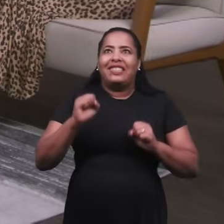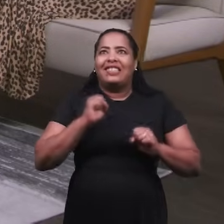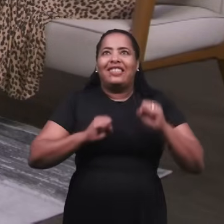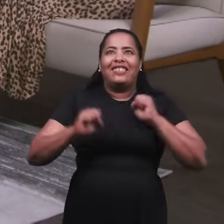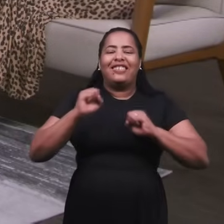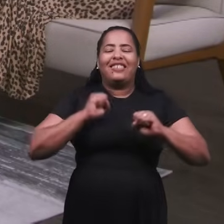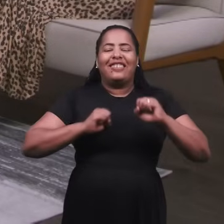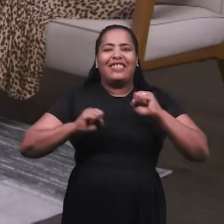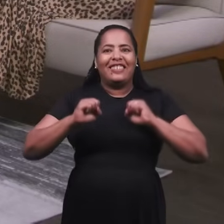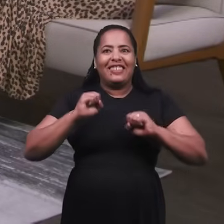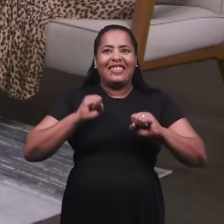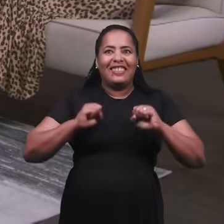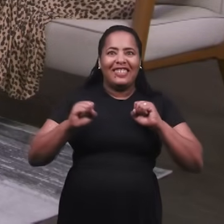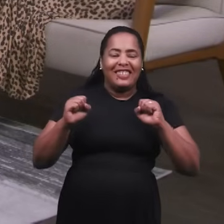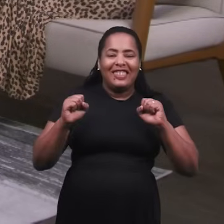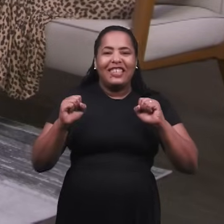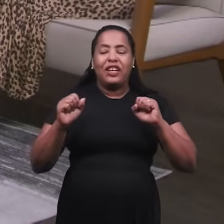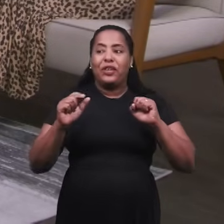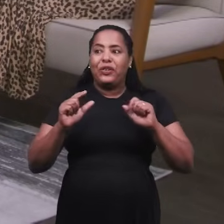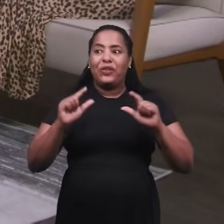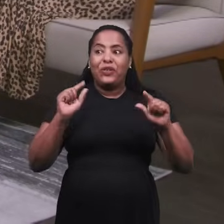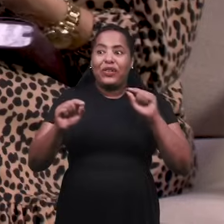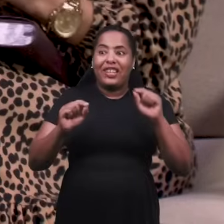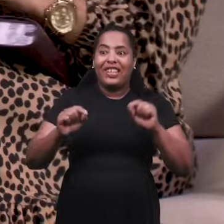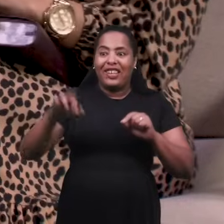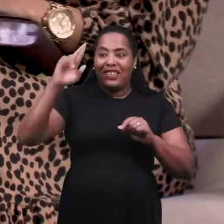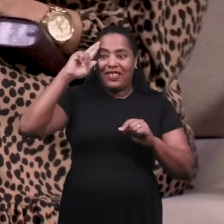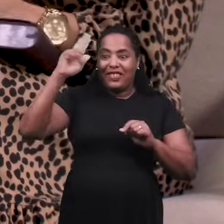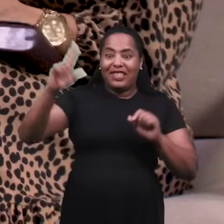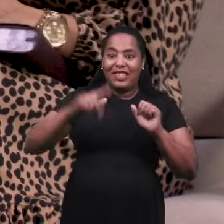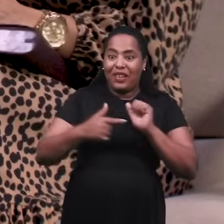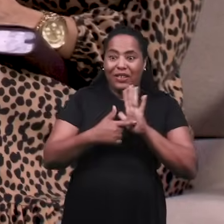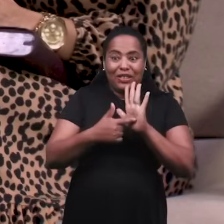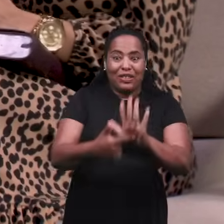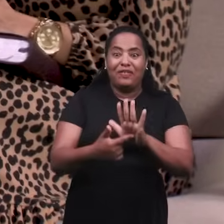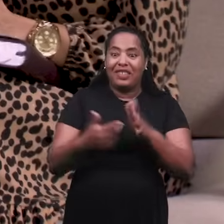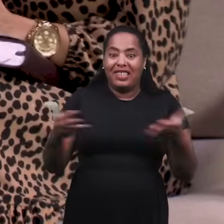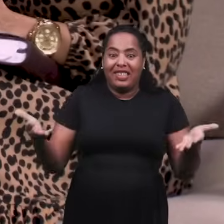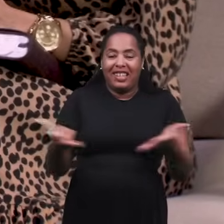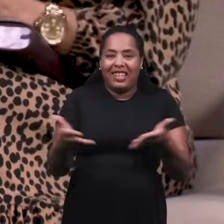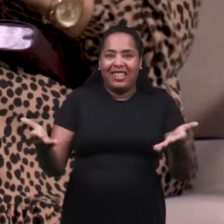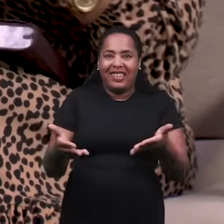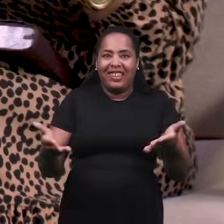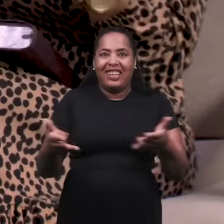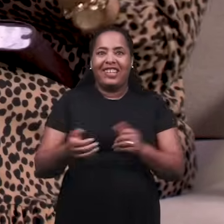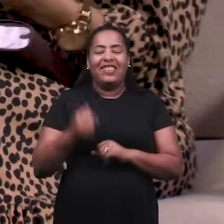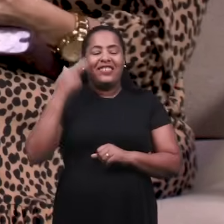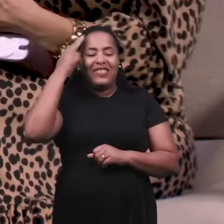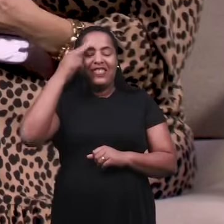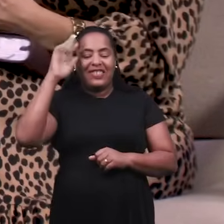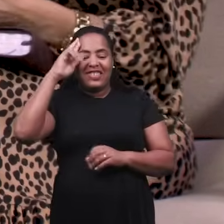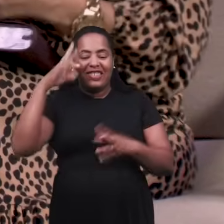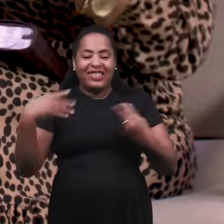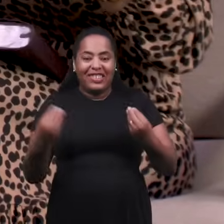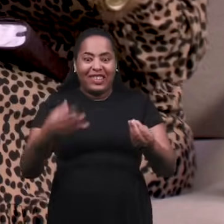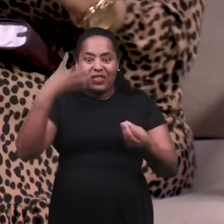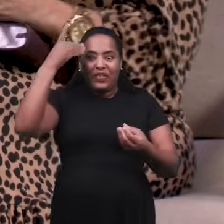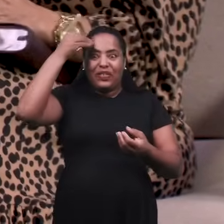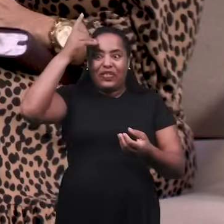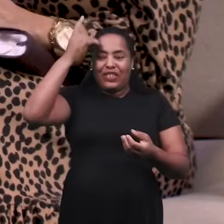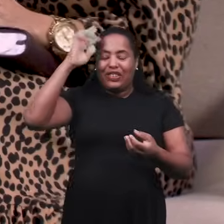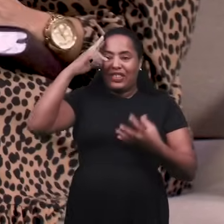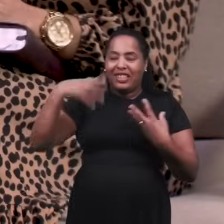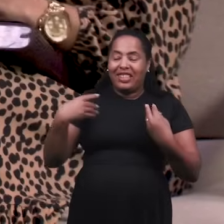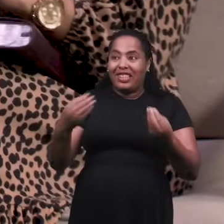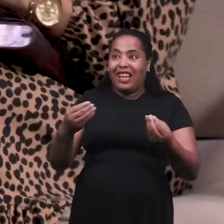na expectativa de que o Senhor tinha mostrado dessa vez. Um sonho que o Senhor tinha dado, uma visão